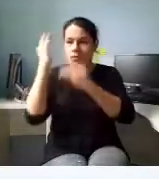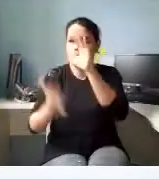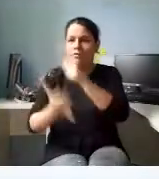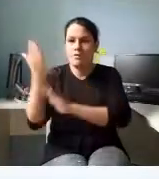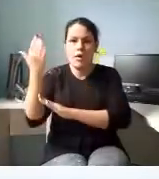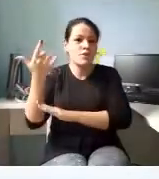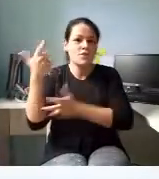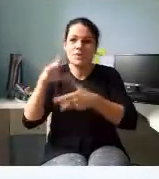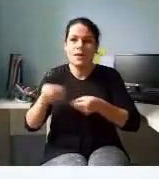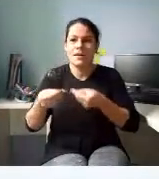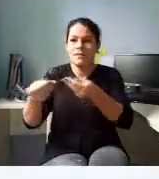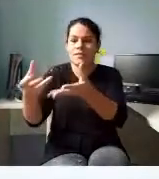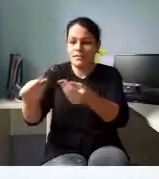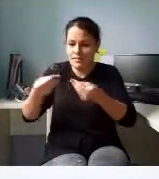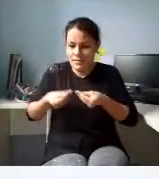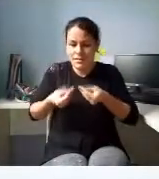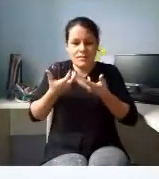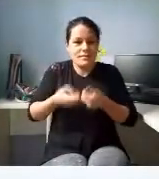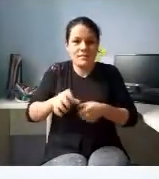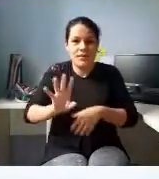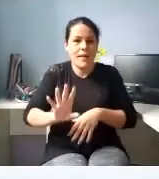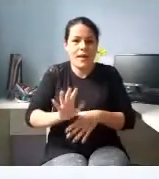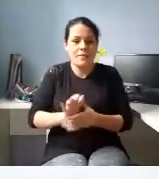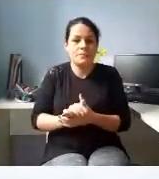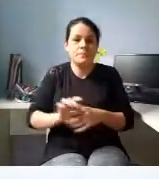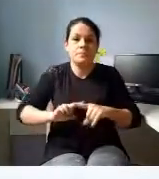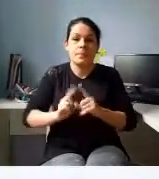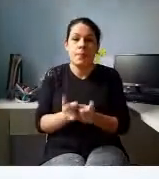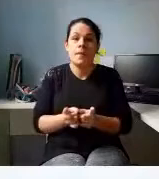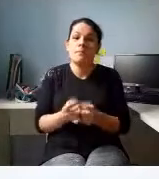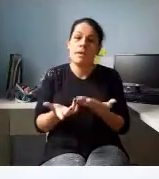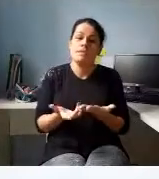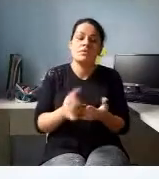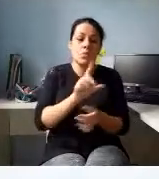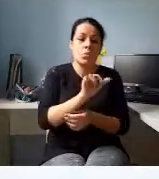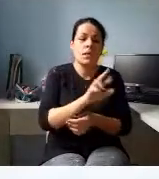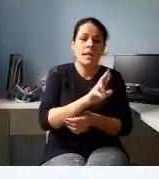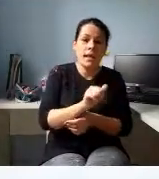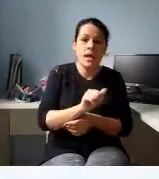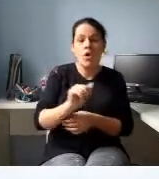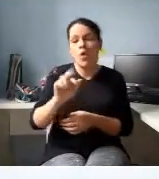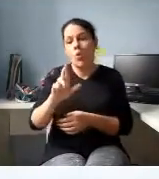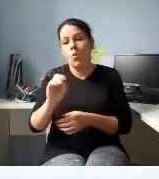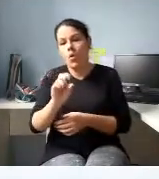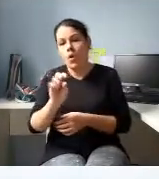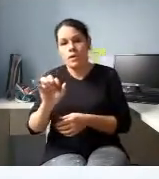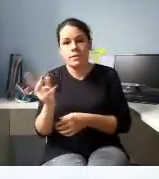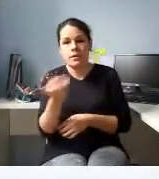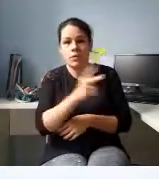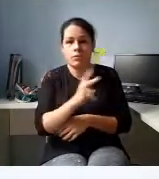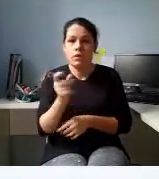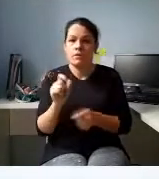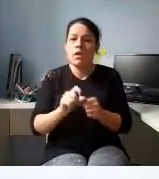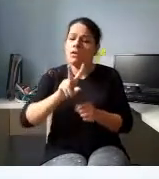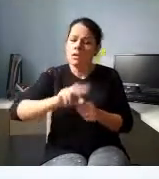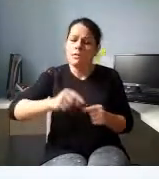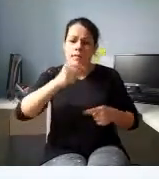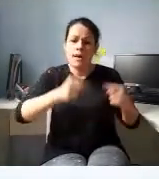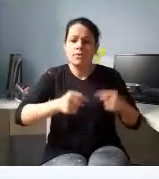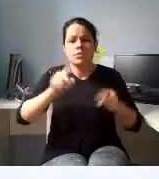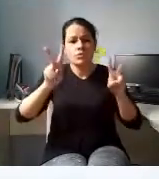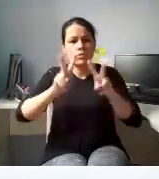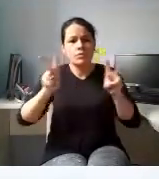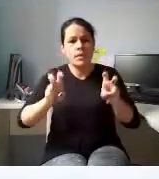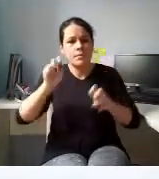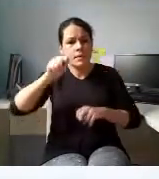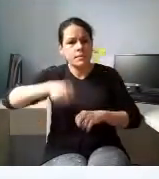que ambos os candidatos, Arthur Lira e Baleia Rossi, é, falaram que iam colocar nas discussões isso, né? Claro, a gente